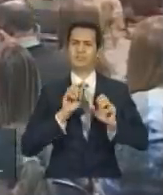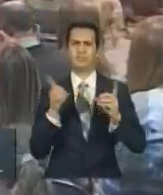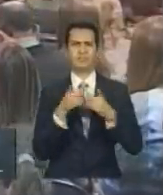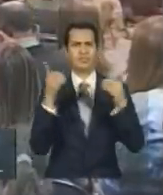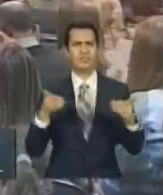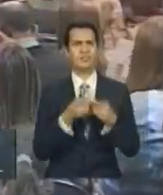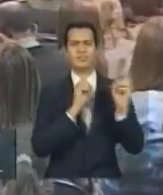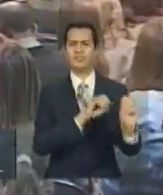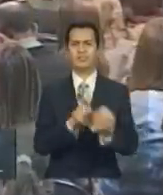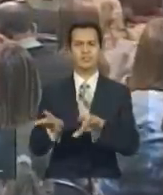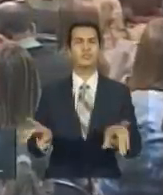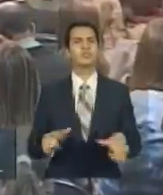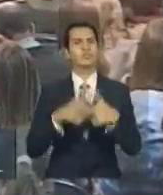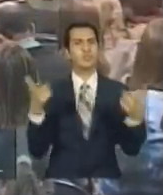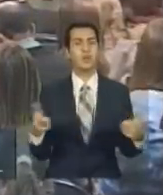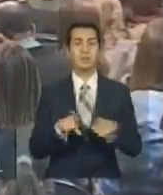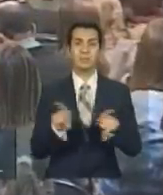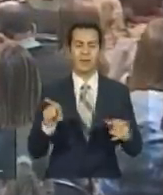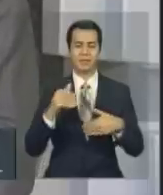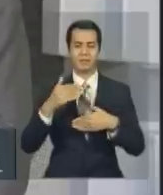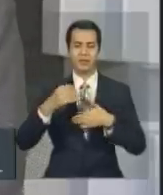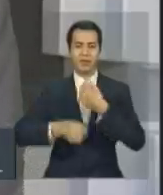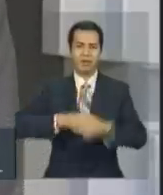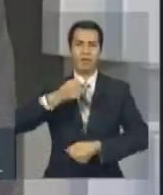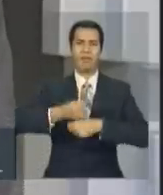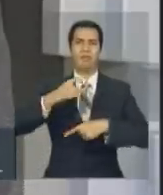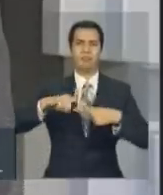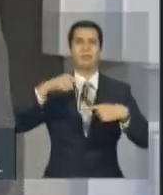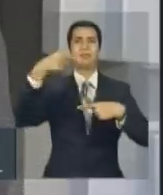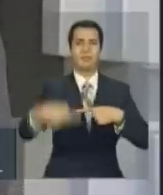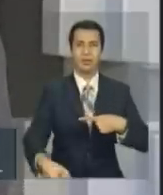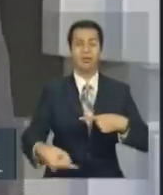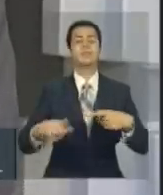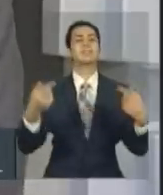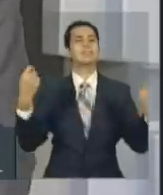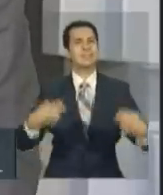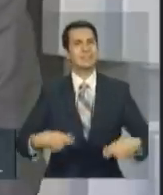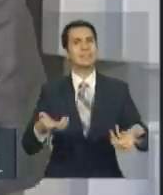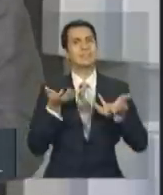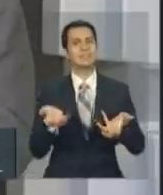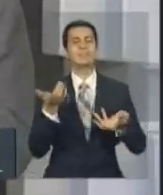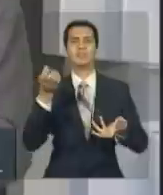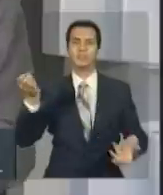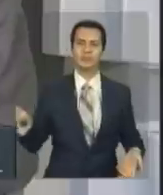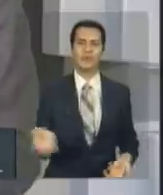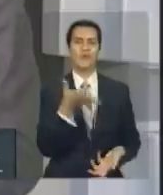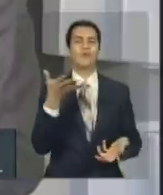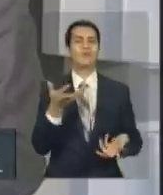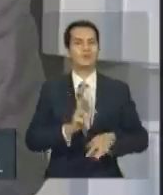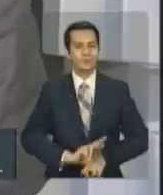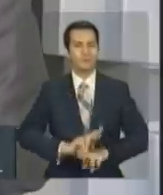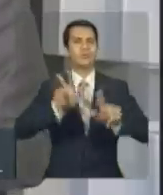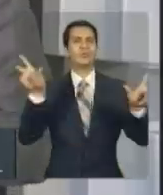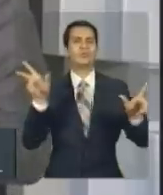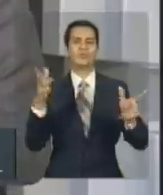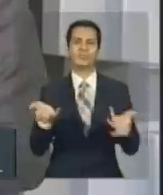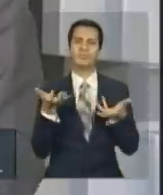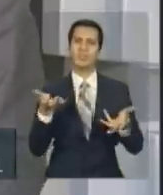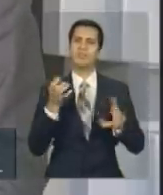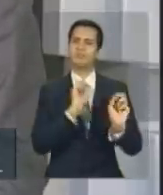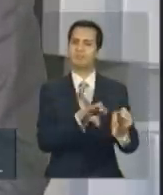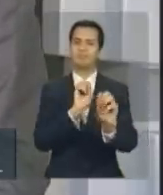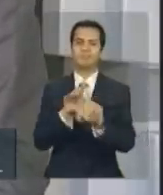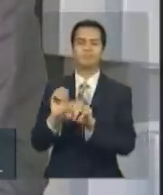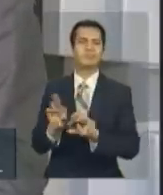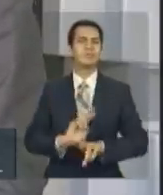uma necessidade interior, né, de inovar, de promover algum diferencial no teu curso, alguma